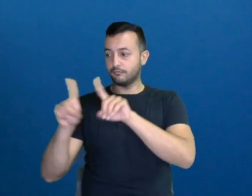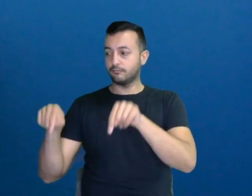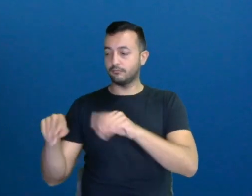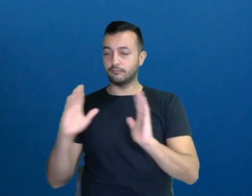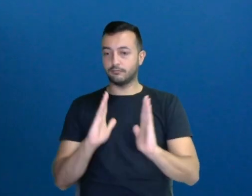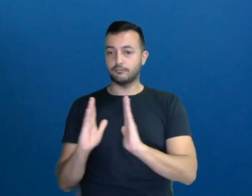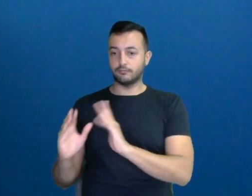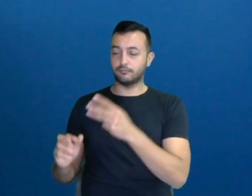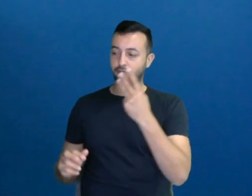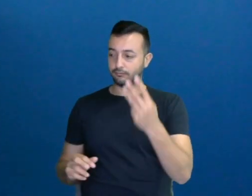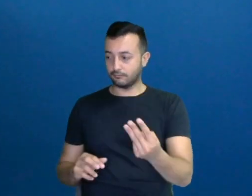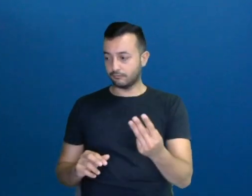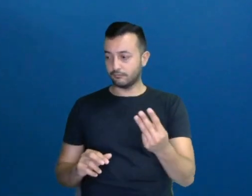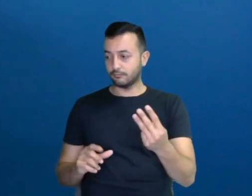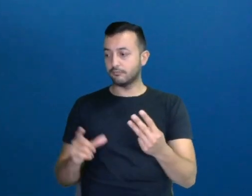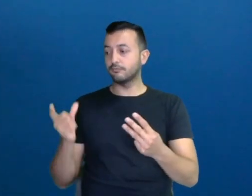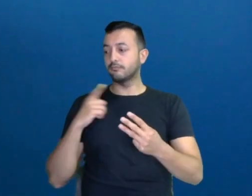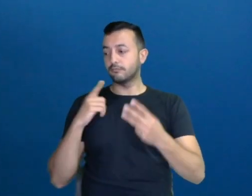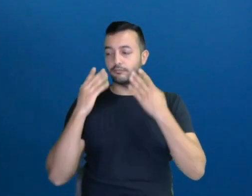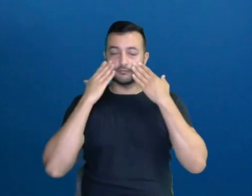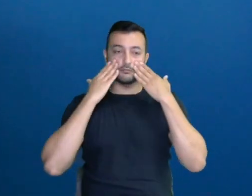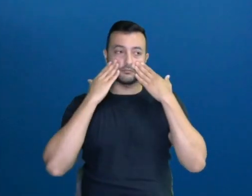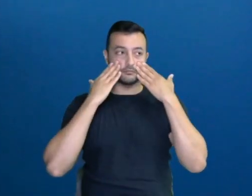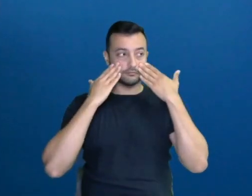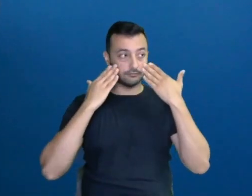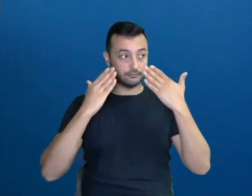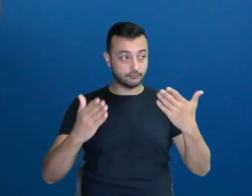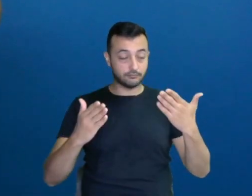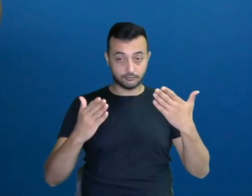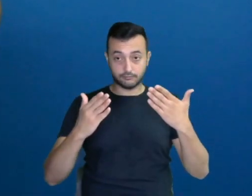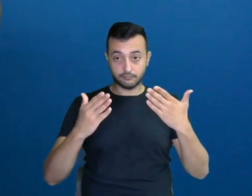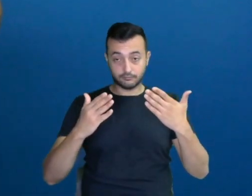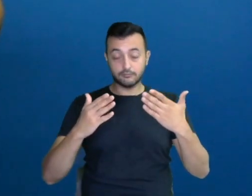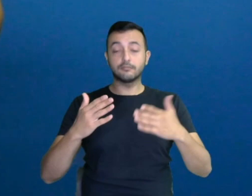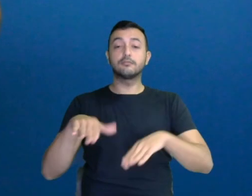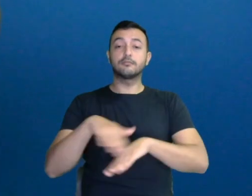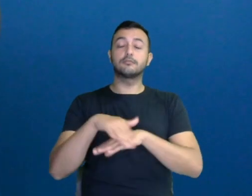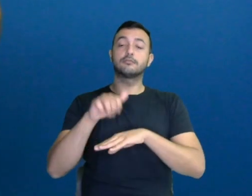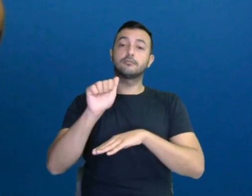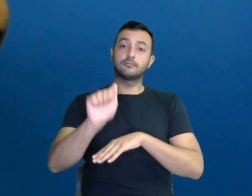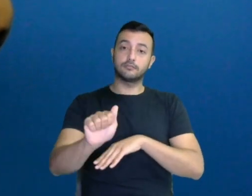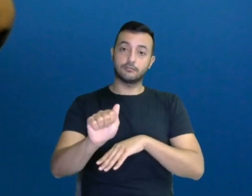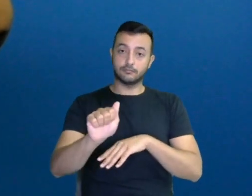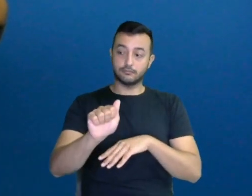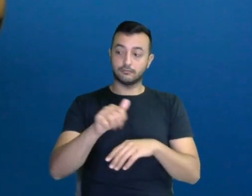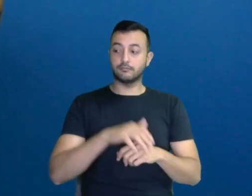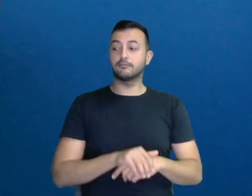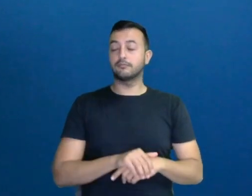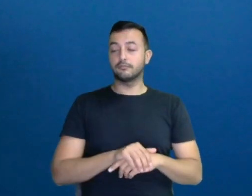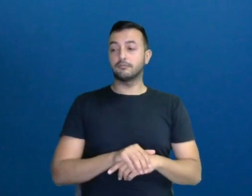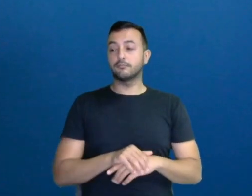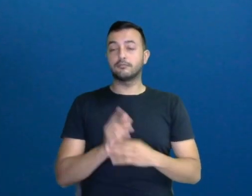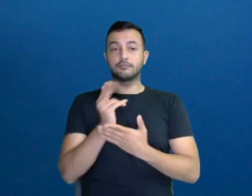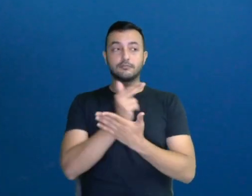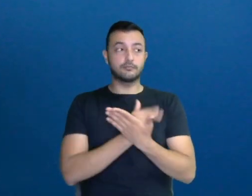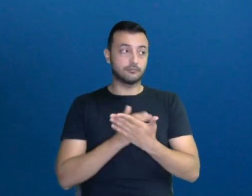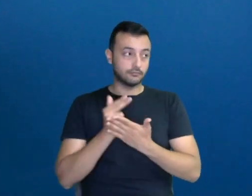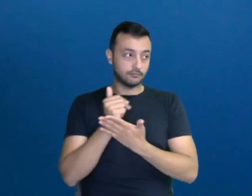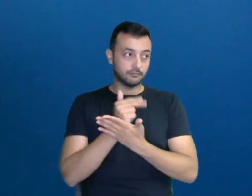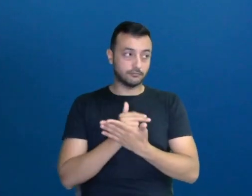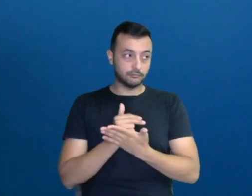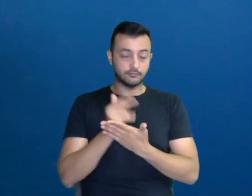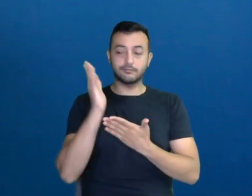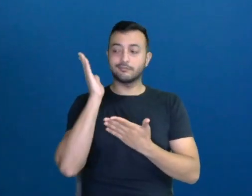lotes. Aqui é a frente dos terrenos que está virado para a rua A, ok? E no desenho, a